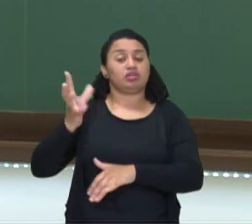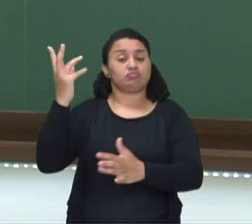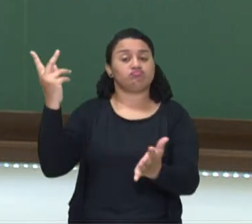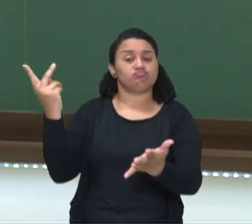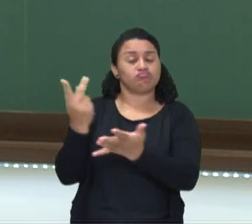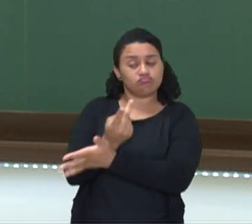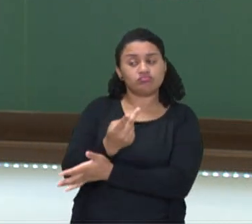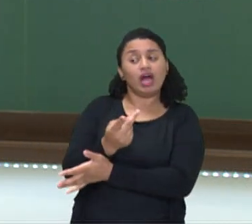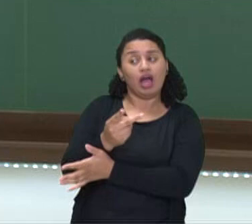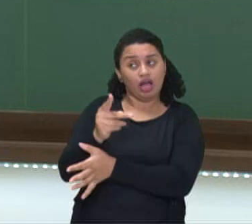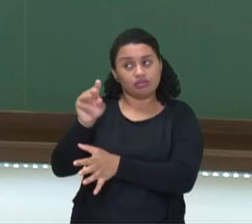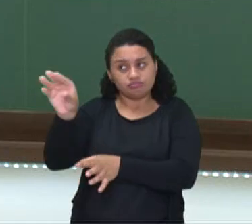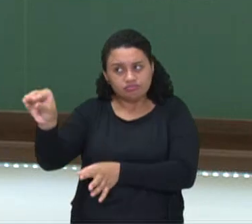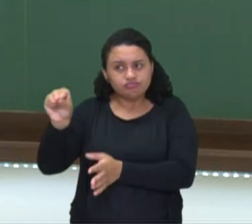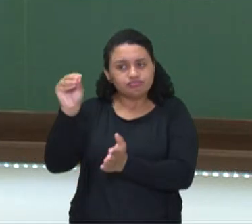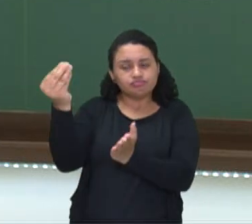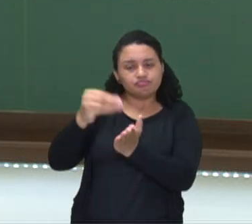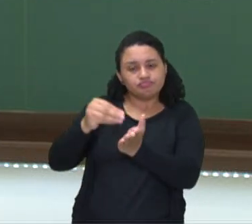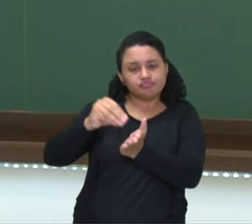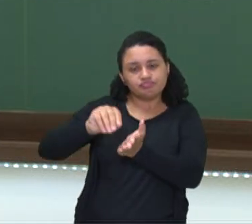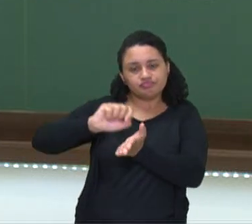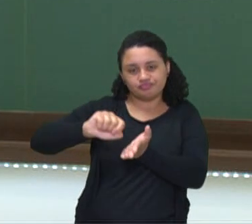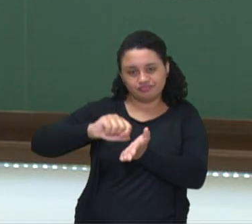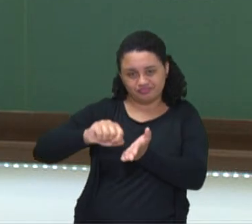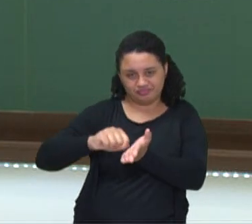ou temas que estão sendo falados.